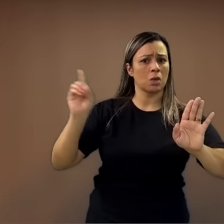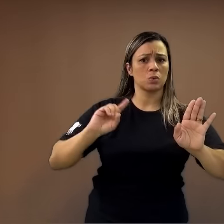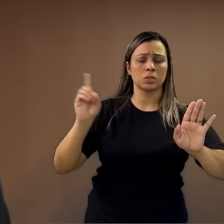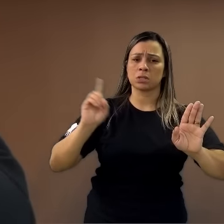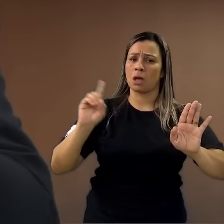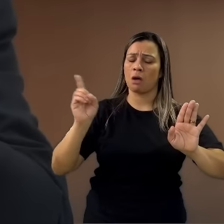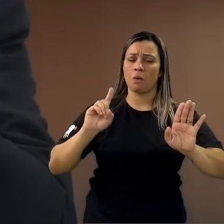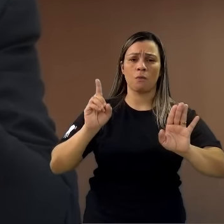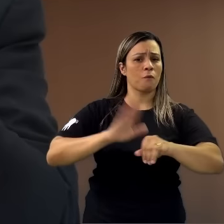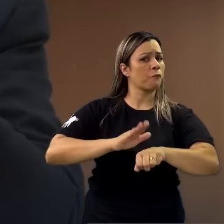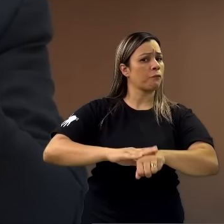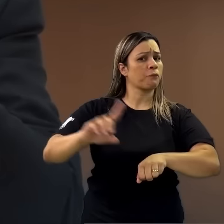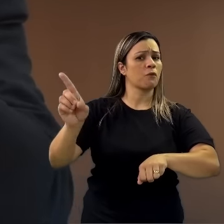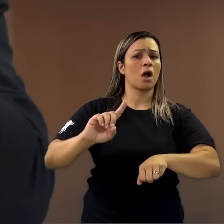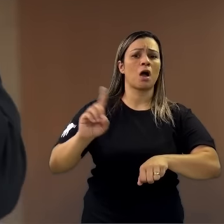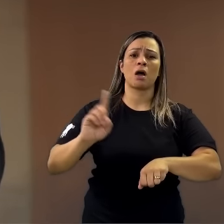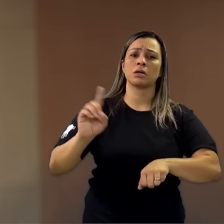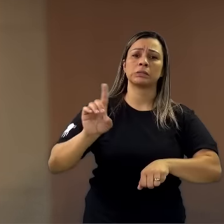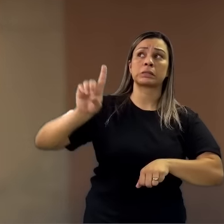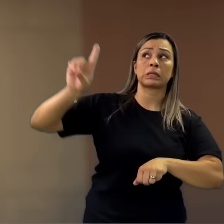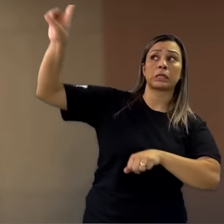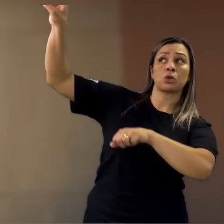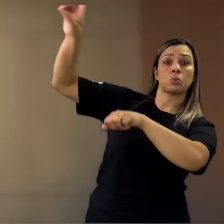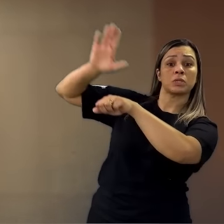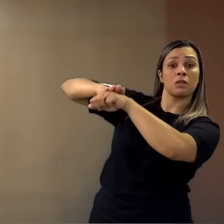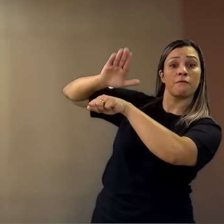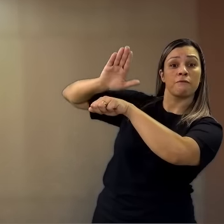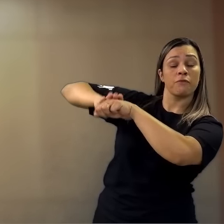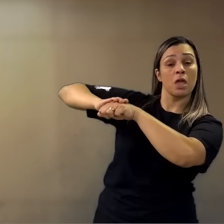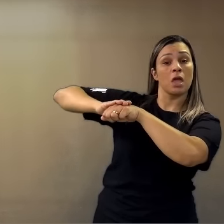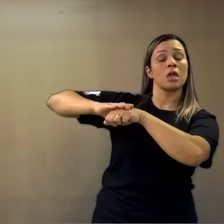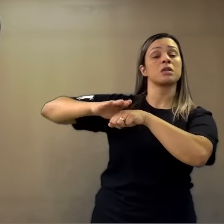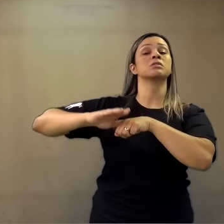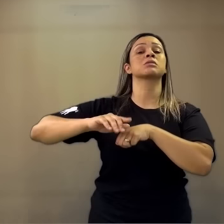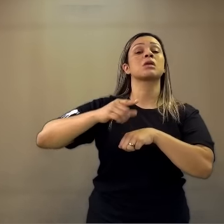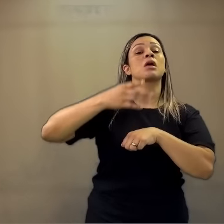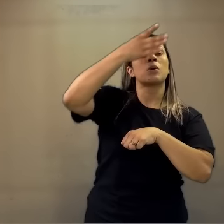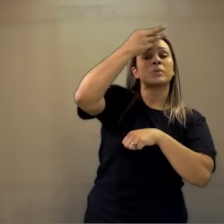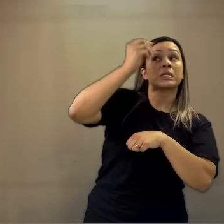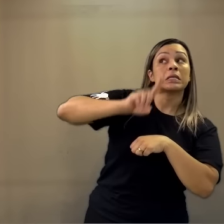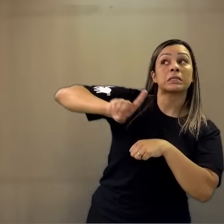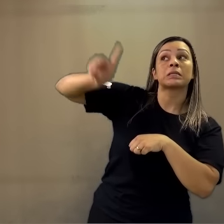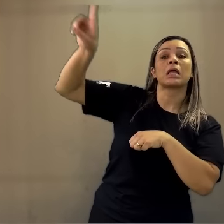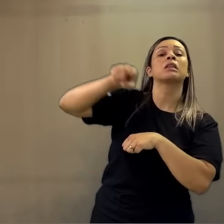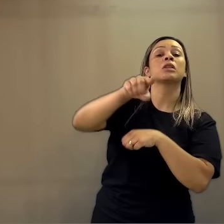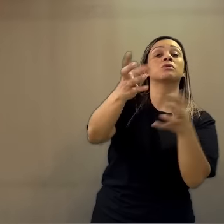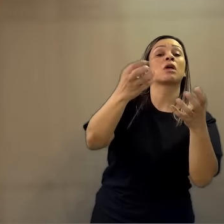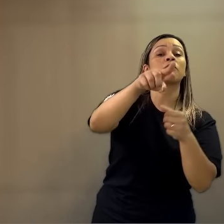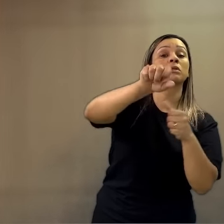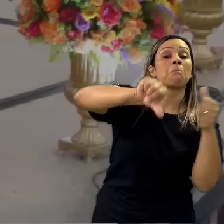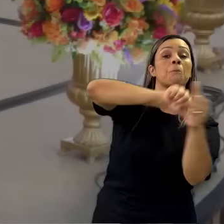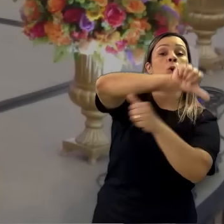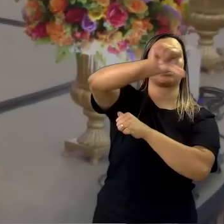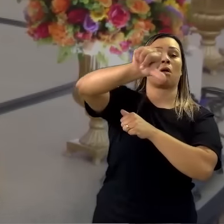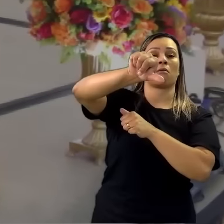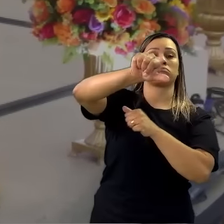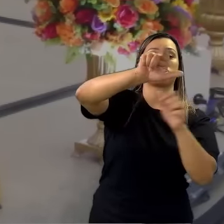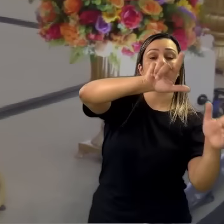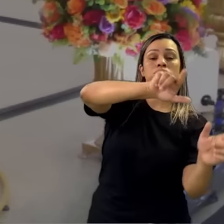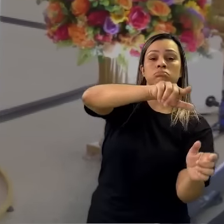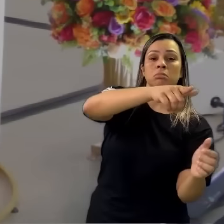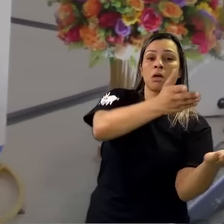quanto a neles que no tempo passado não deixou de vos abençoar com as bençãos do céu e Deus não mudou Deus só quer que você se converta enquanto o povo tá querendo